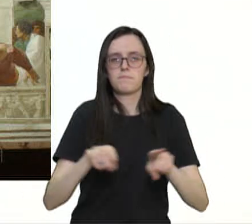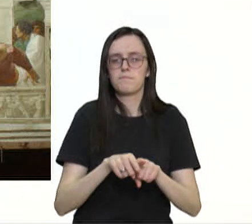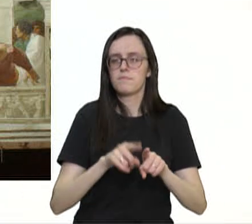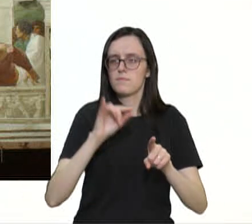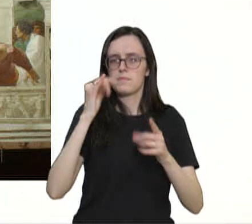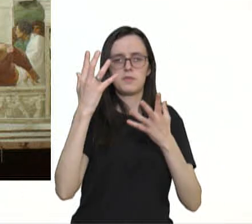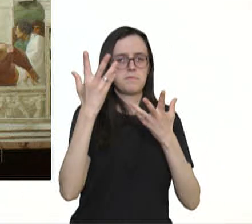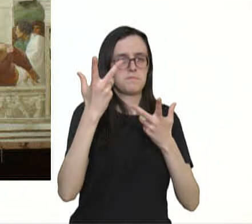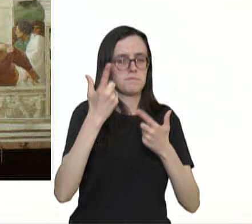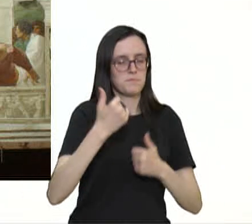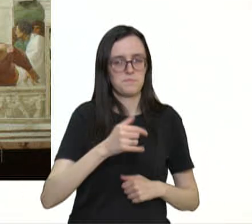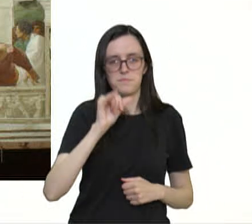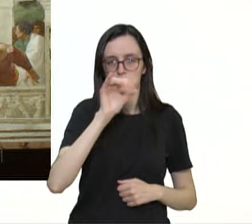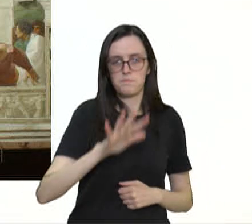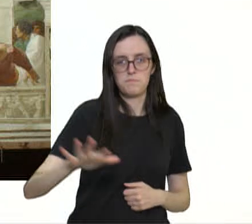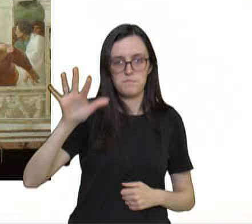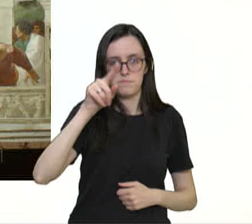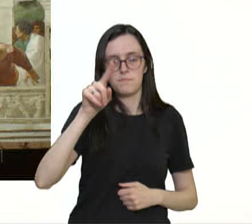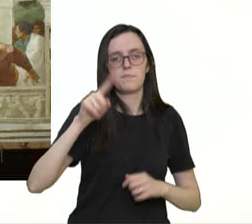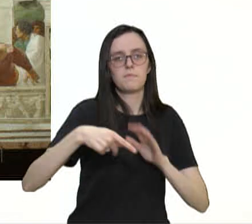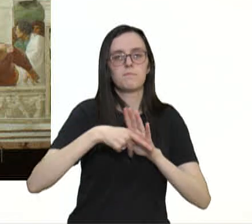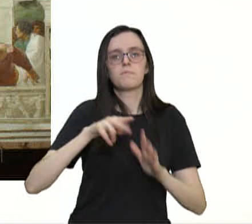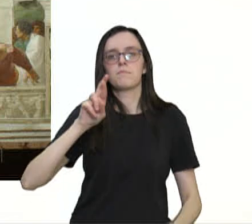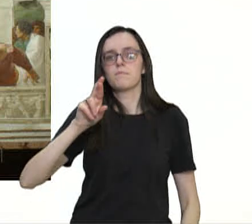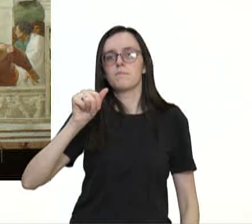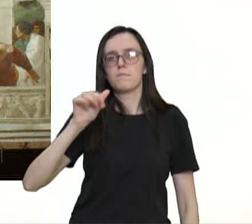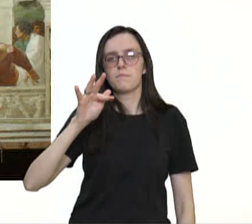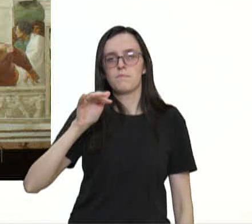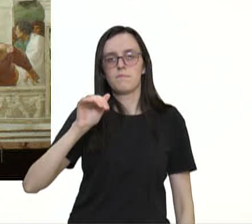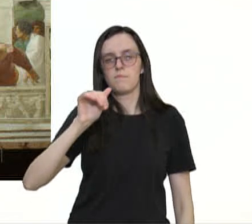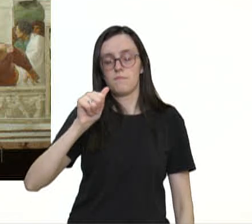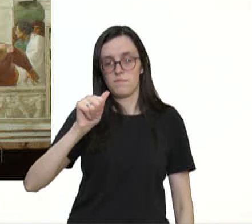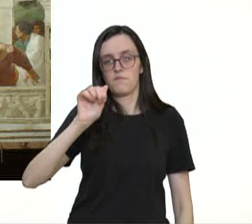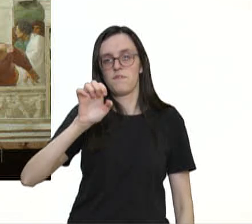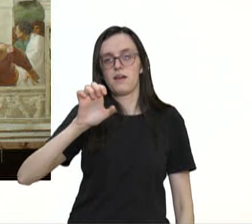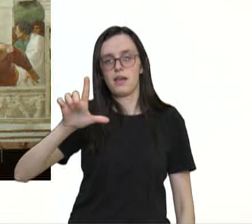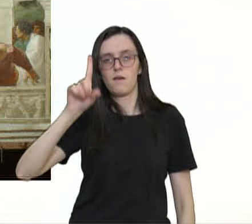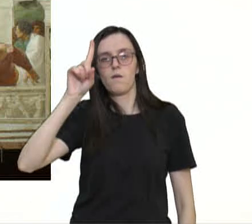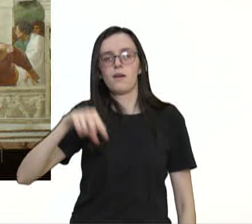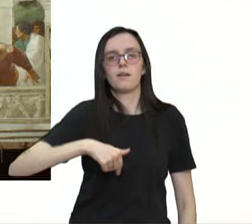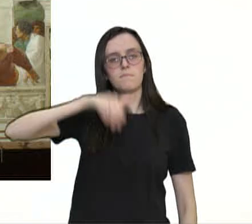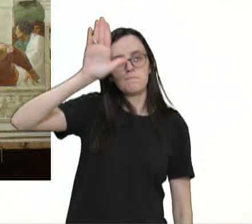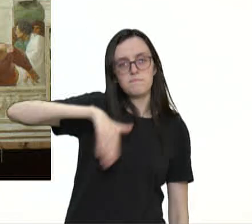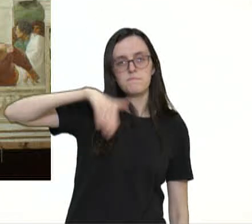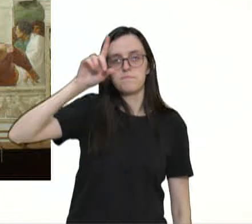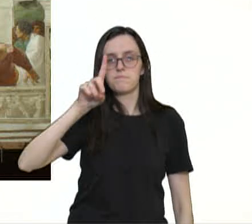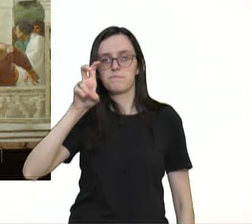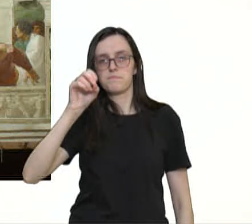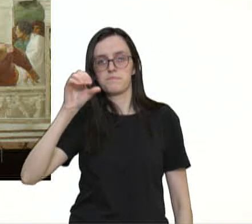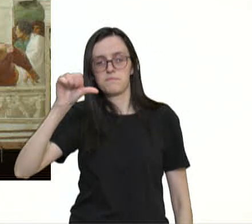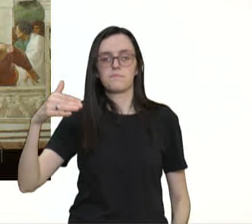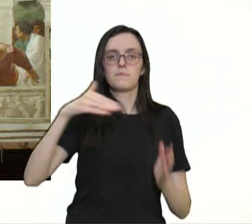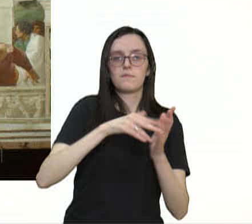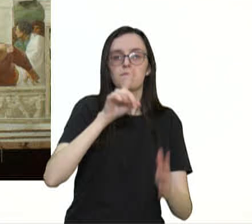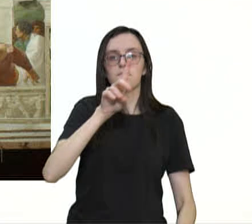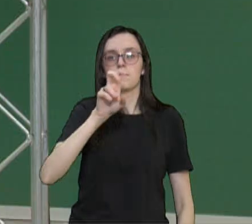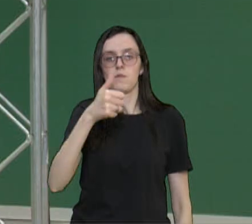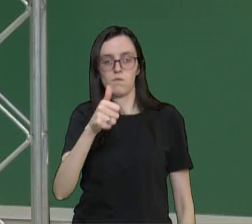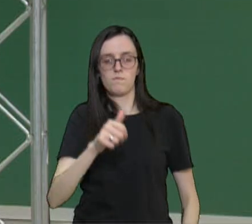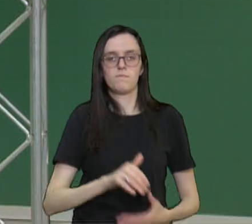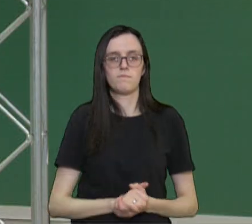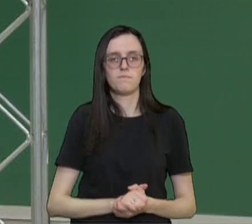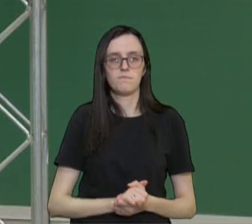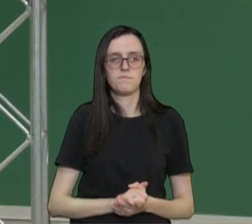um afresco de Rafael Sanzio. Foi pintado de 1509 a 1511. É a Disputa